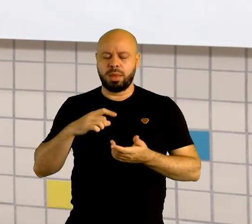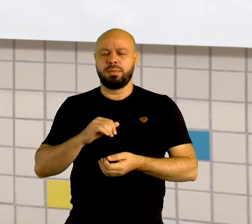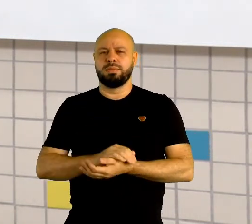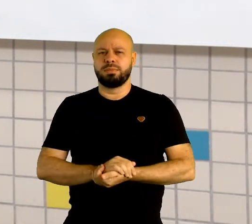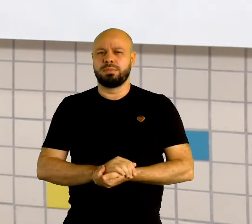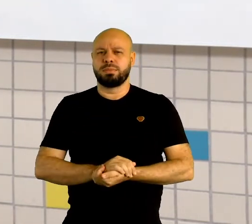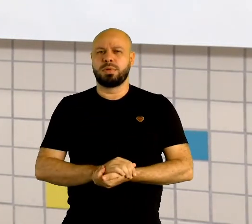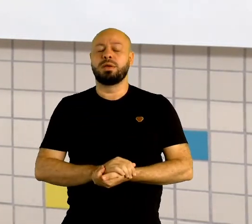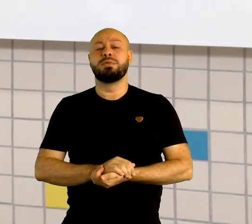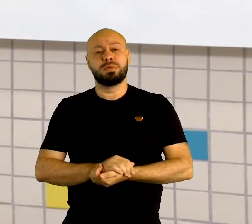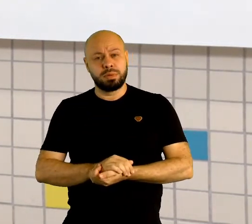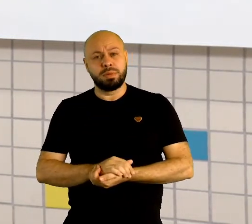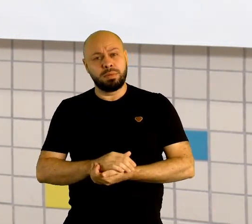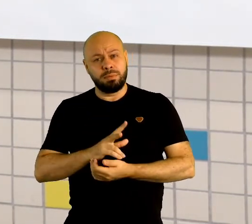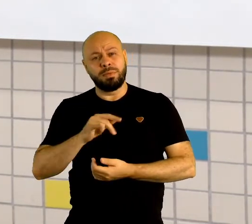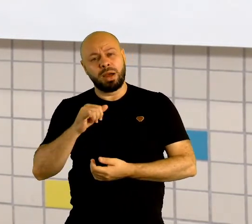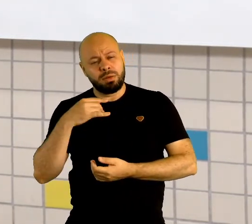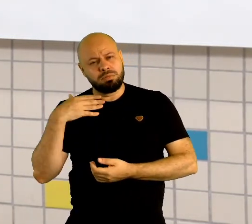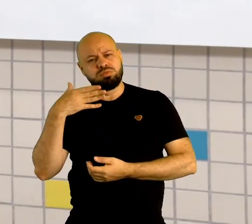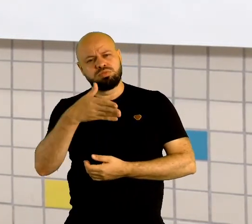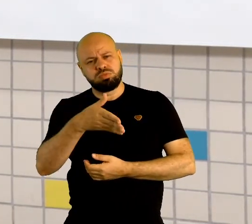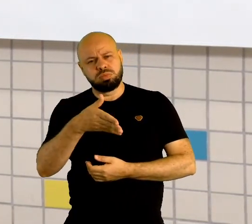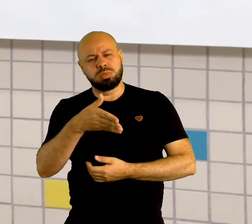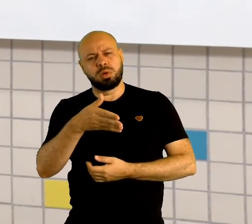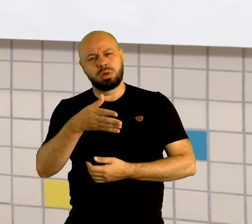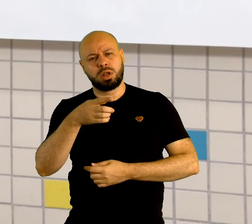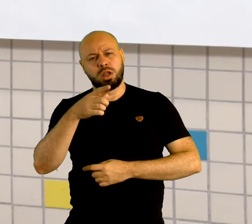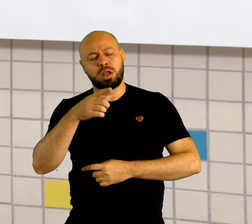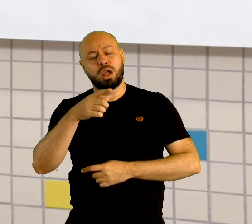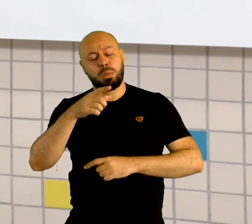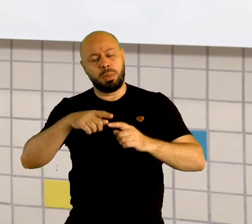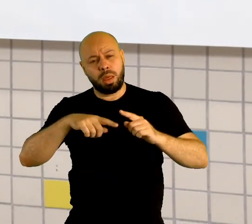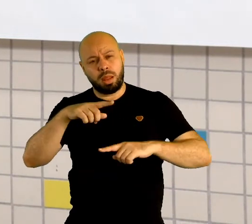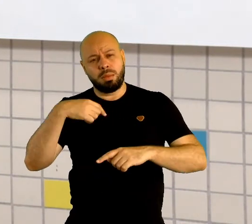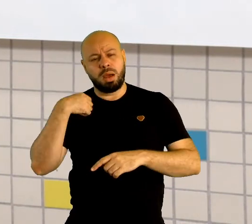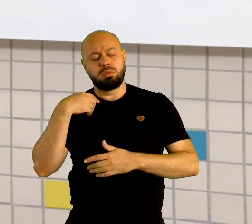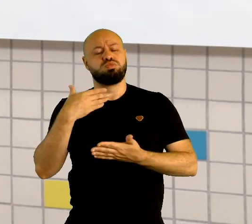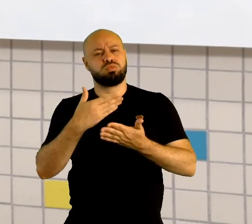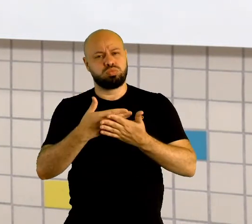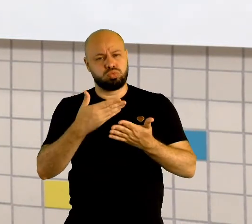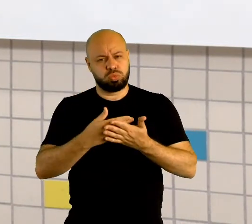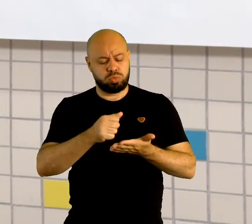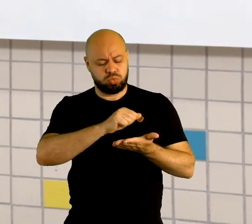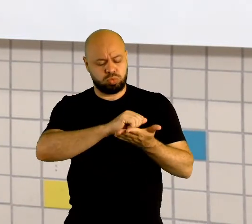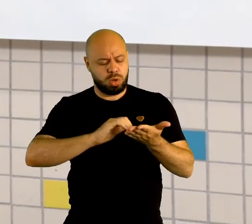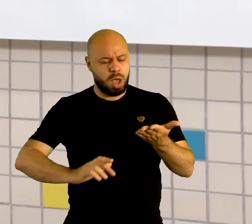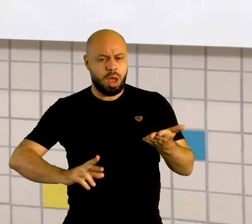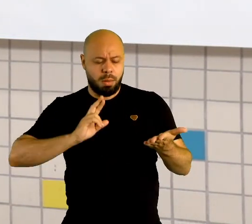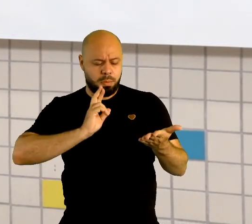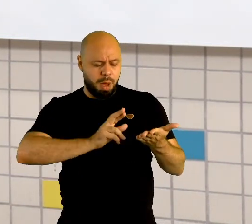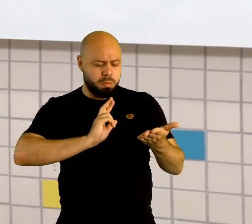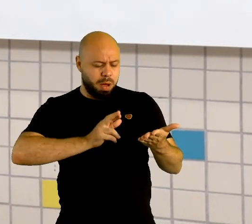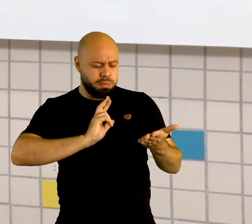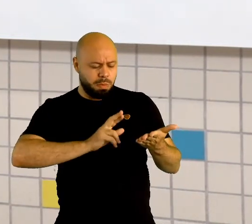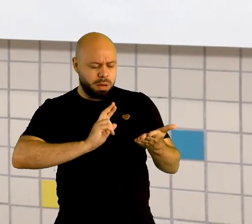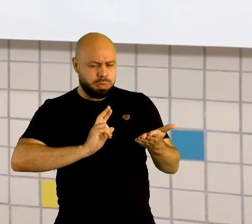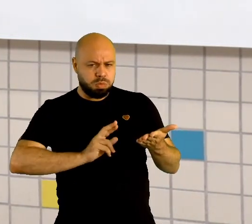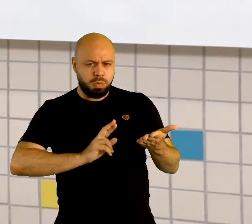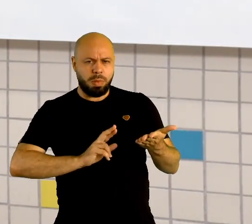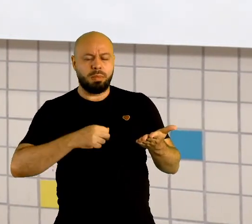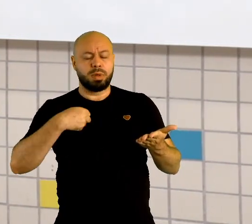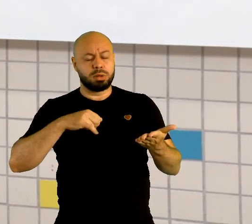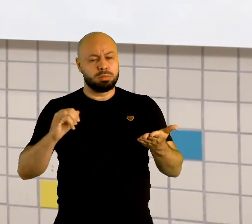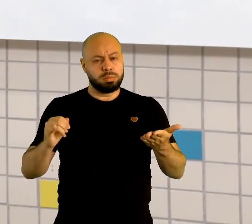vocês acessem o material, alunos, estudem, respondam às atividades, porque elas são muito importantes